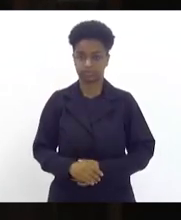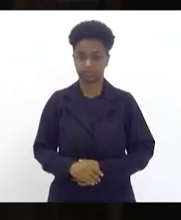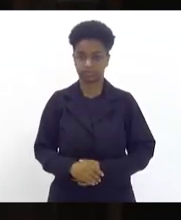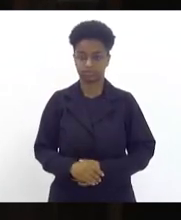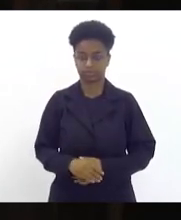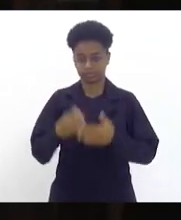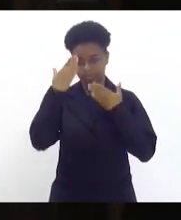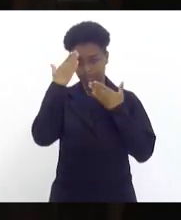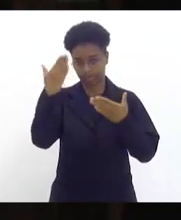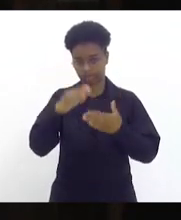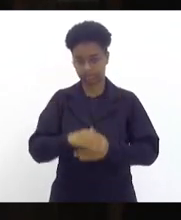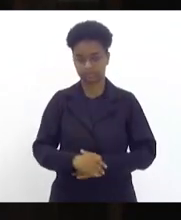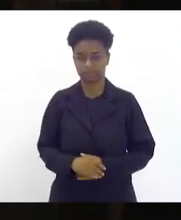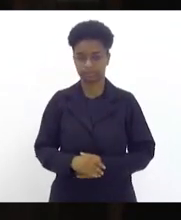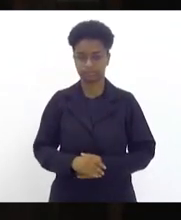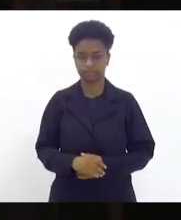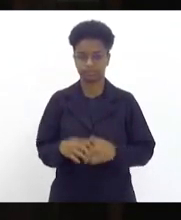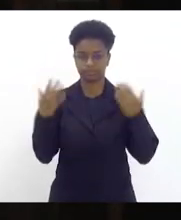obrigada